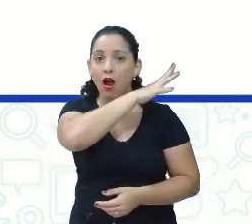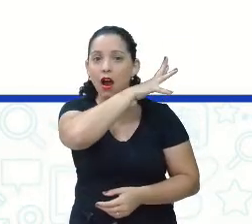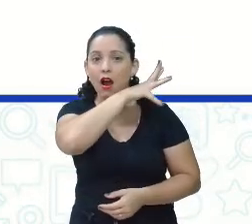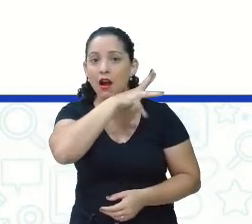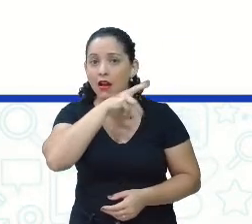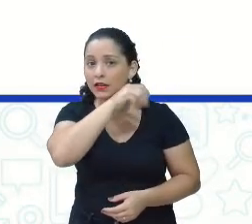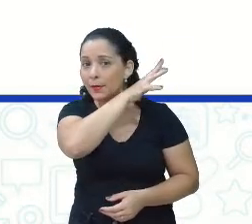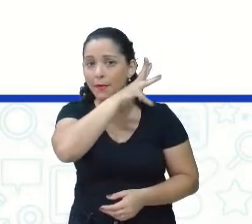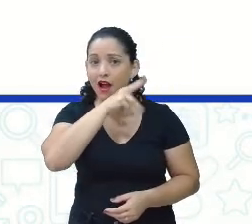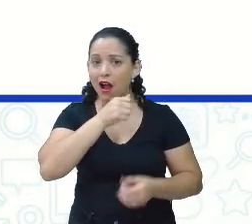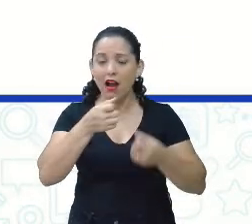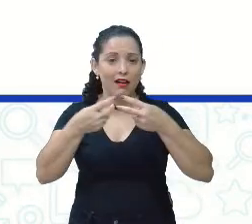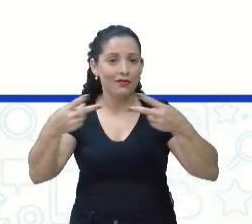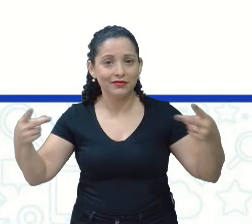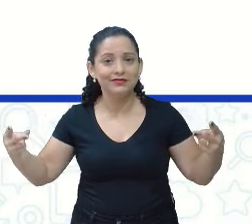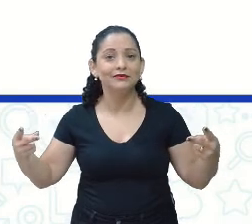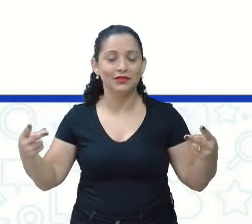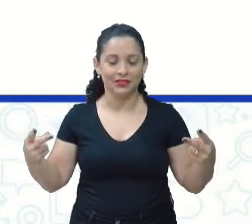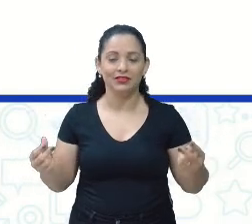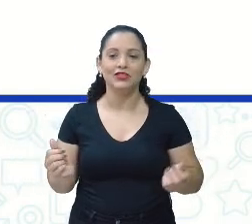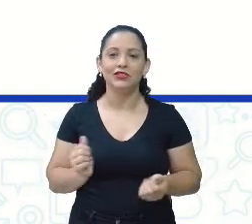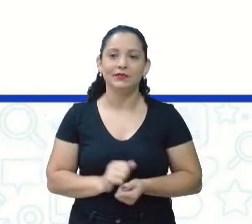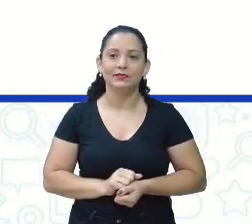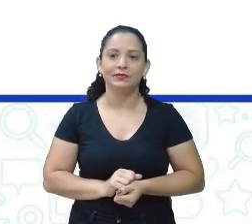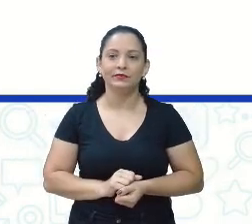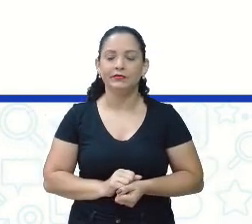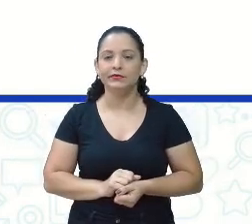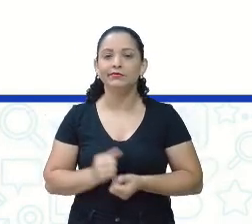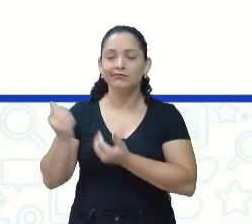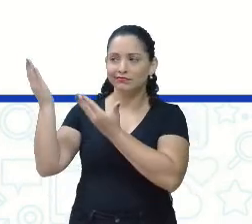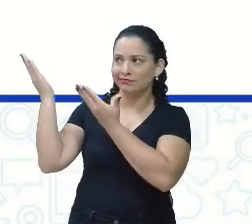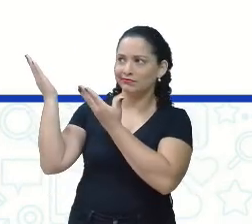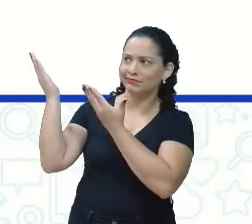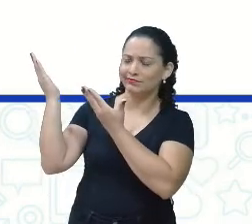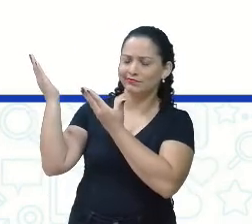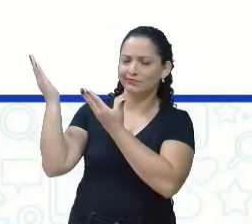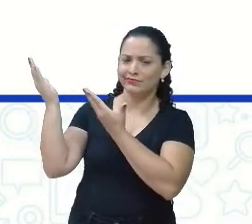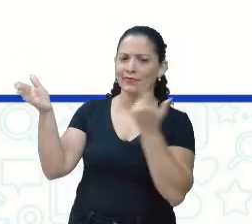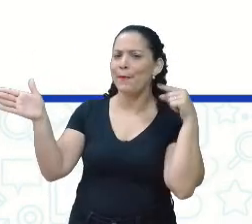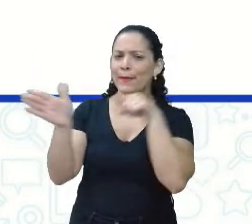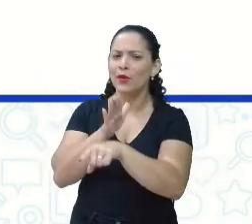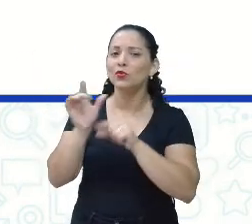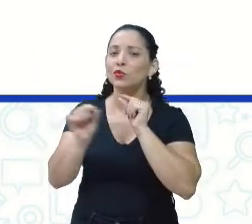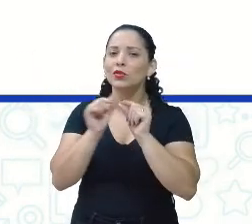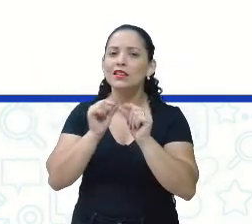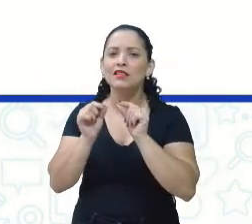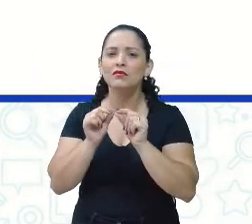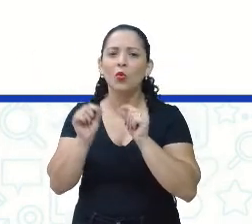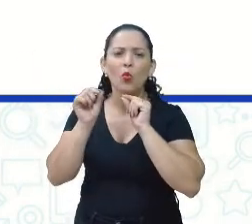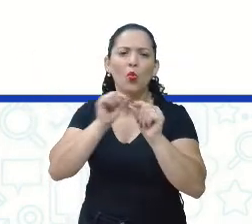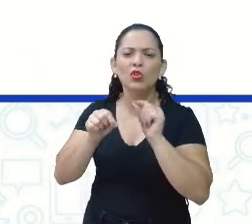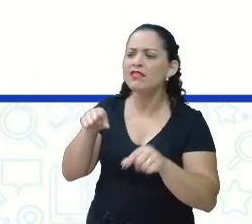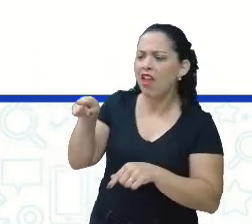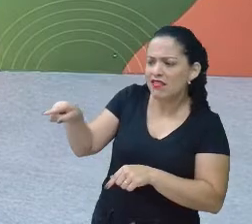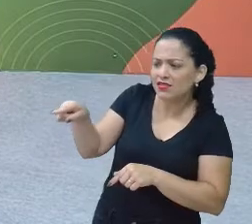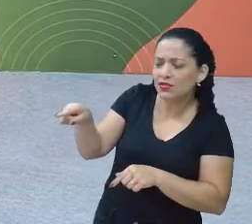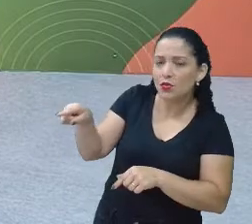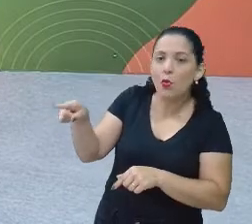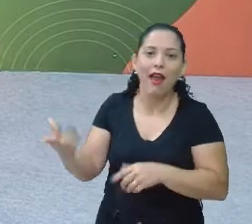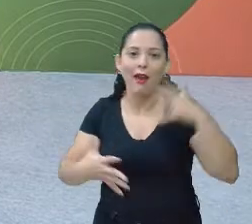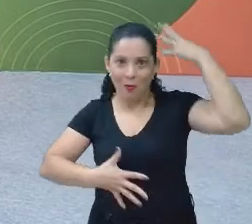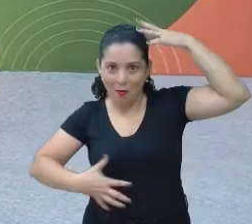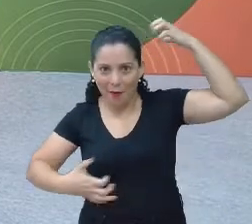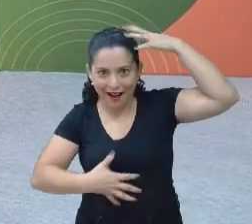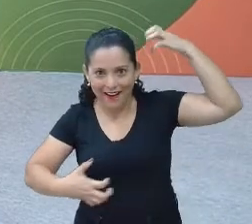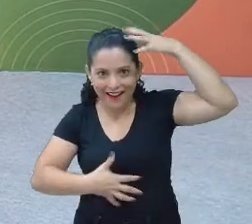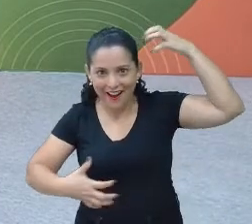pergunta, what is it? It's a monkey. O que é isso? É um macaco, né? E fazendo macacada ainda mais,